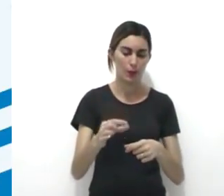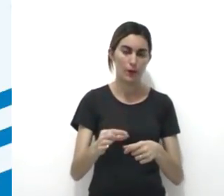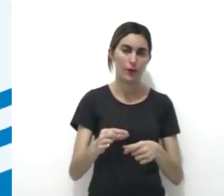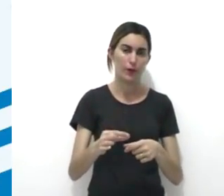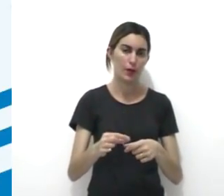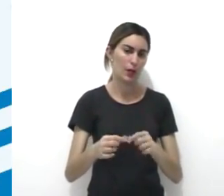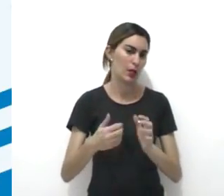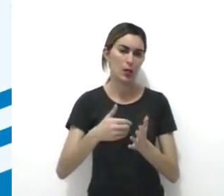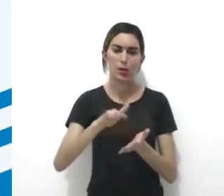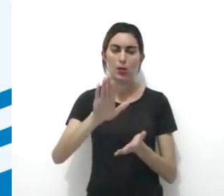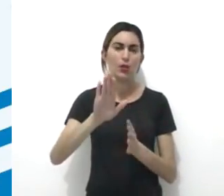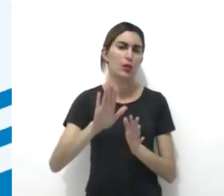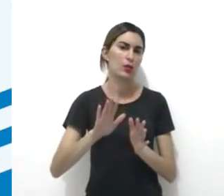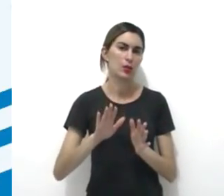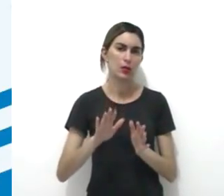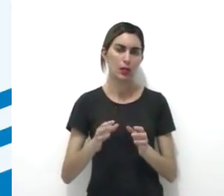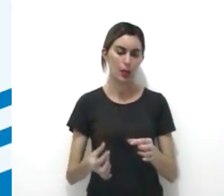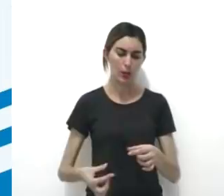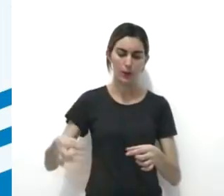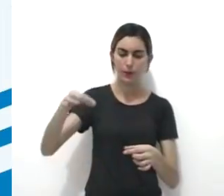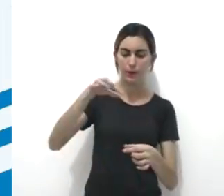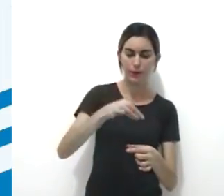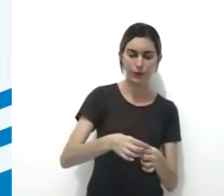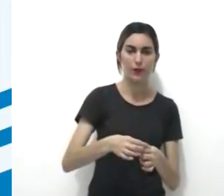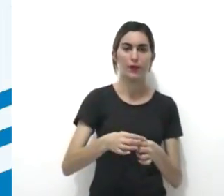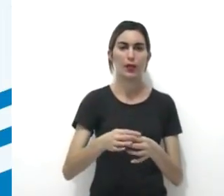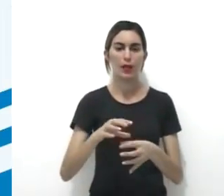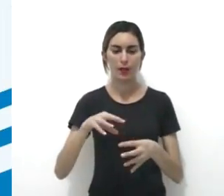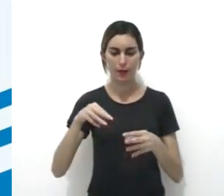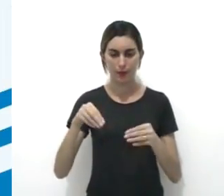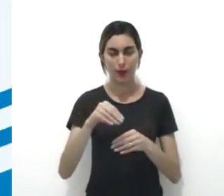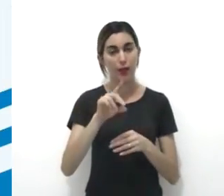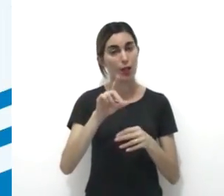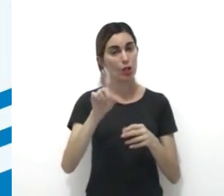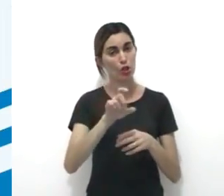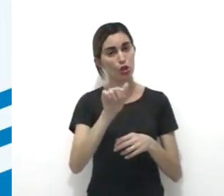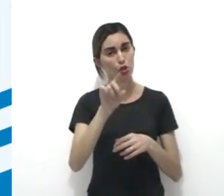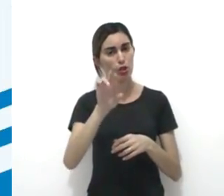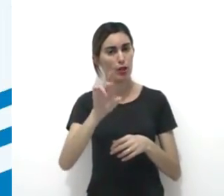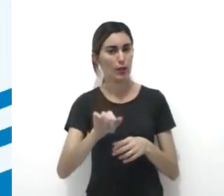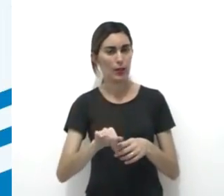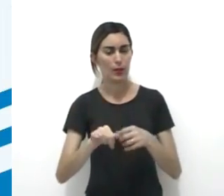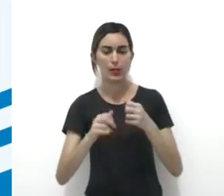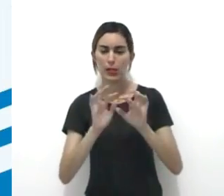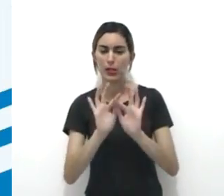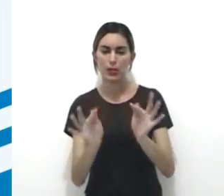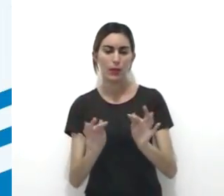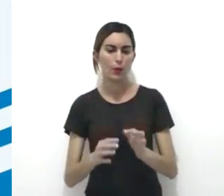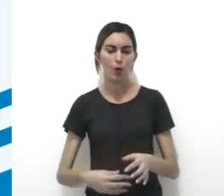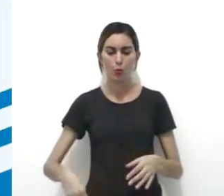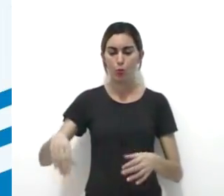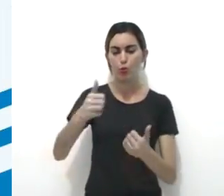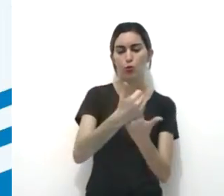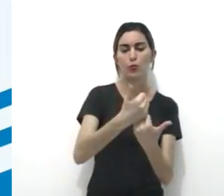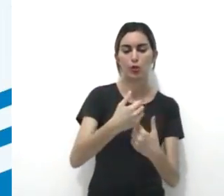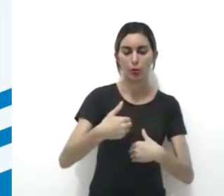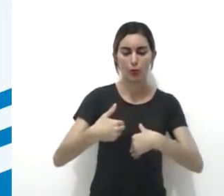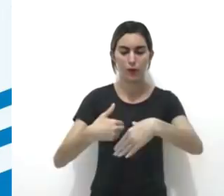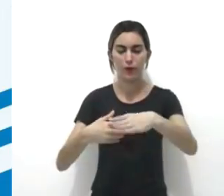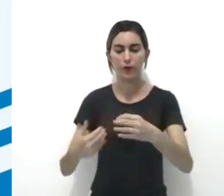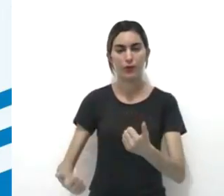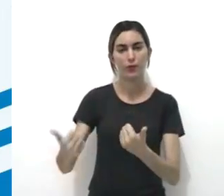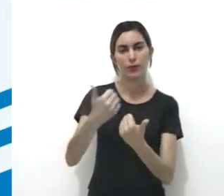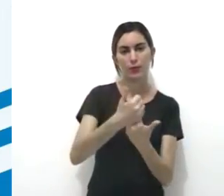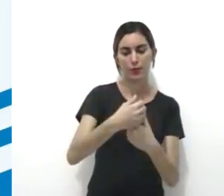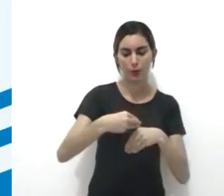peça adversária ela encobre a peça que ela está capturando. No xadrez, ele vai simplesmente ficar no lugar da